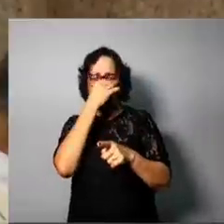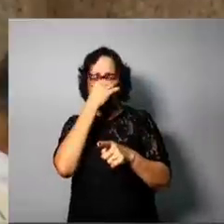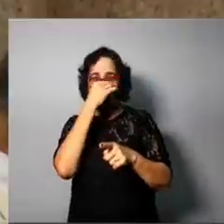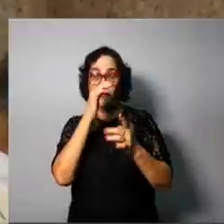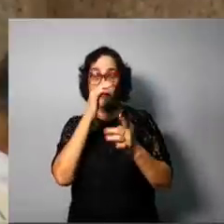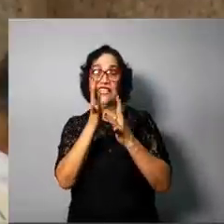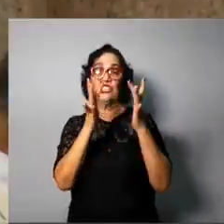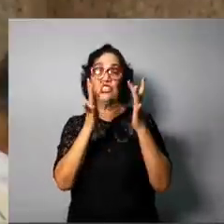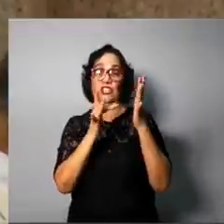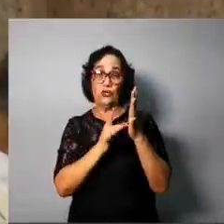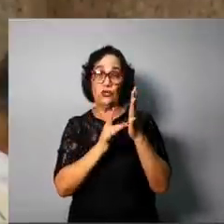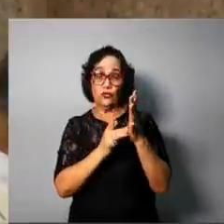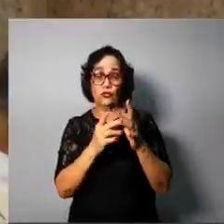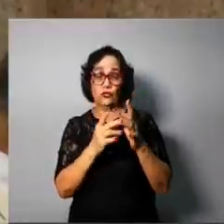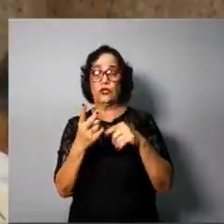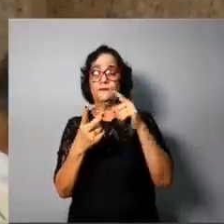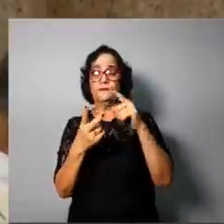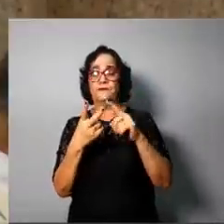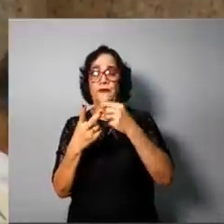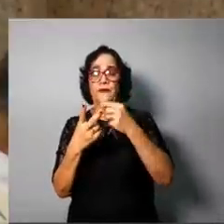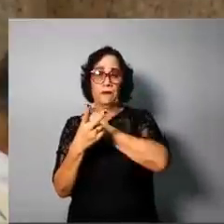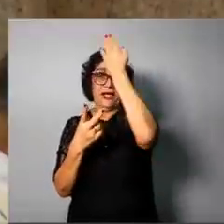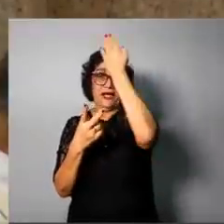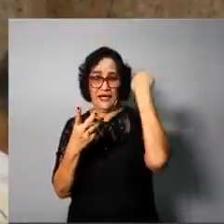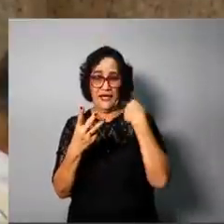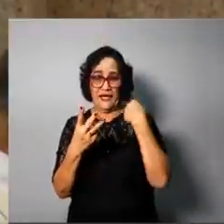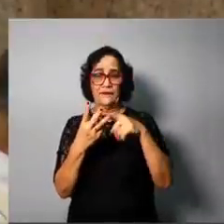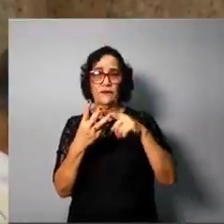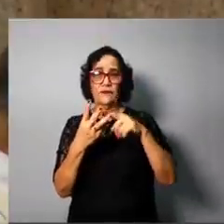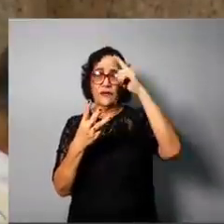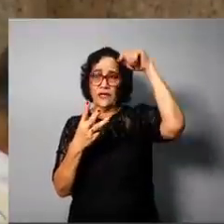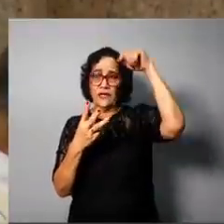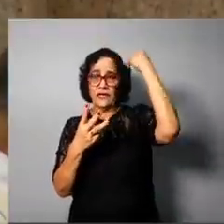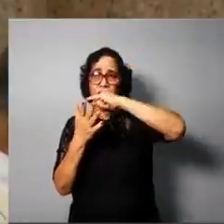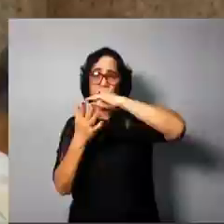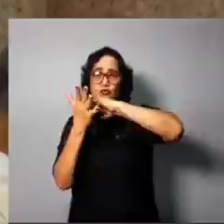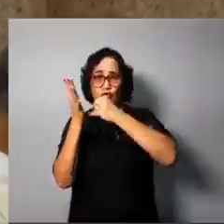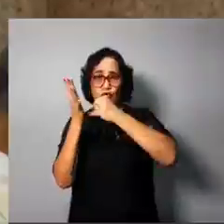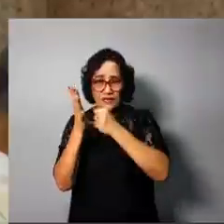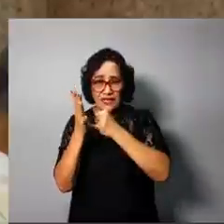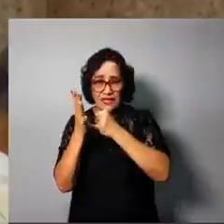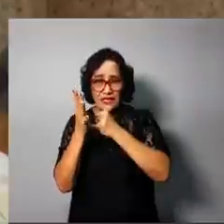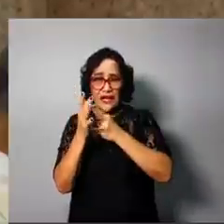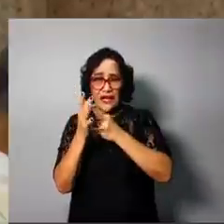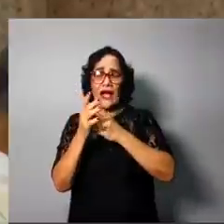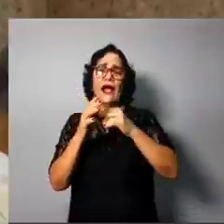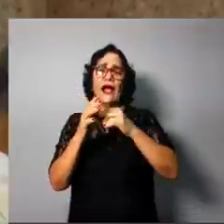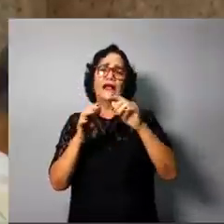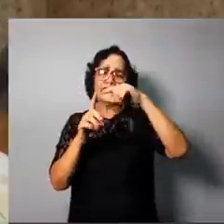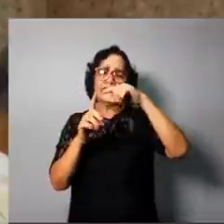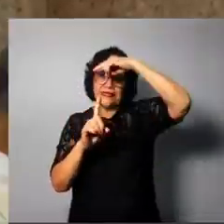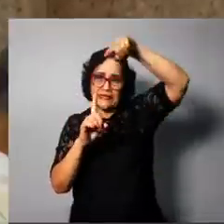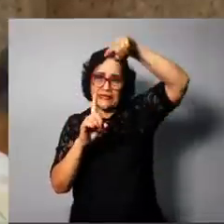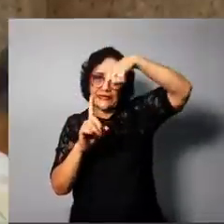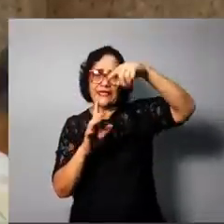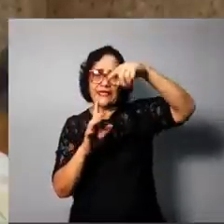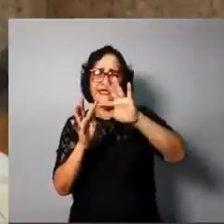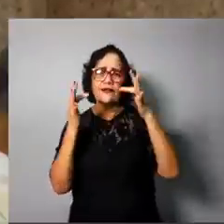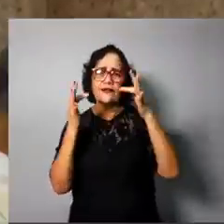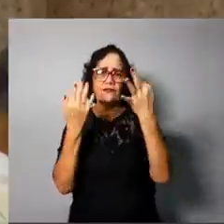Jesus, Maria e José, a Sagrada Família de Nazaré. Mas que